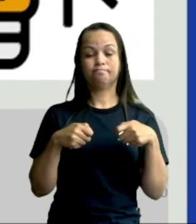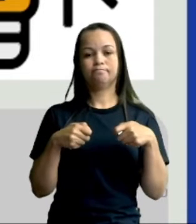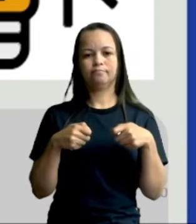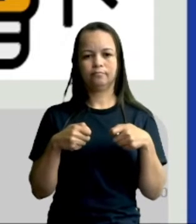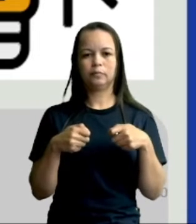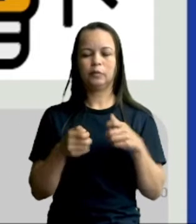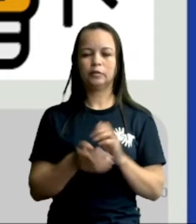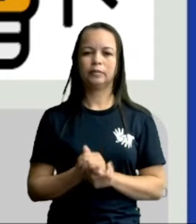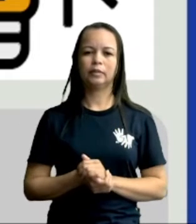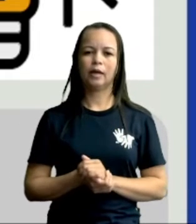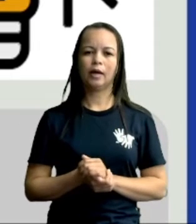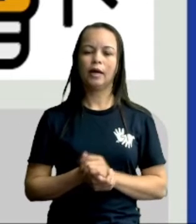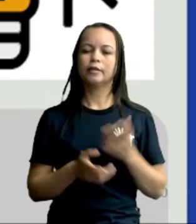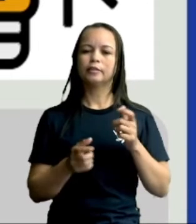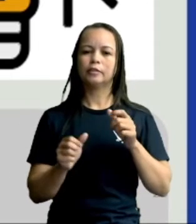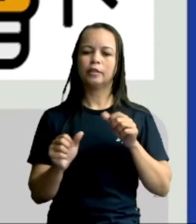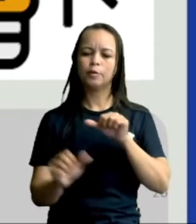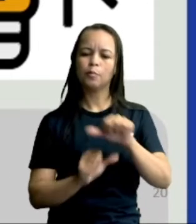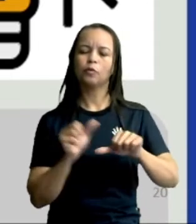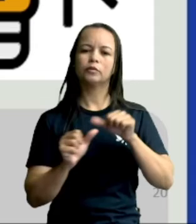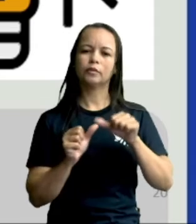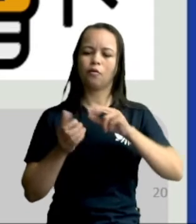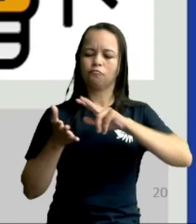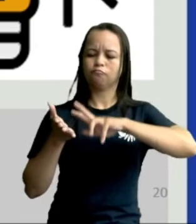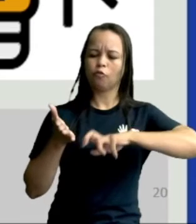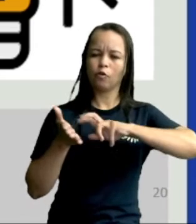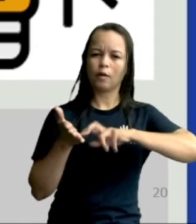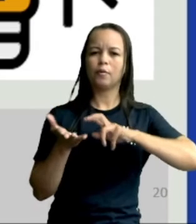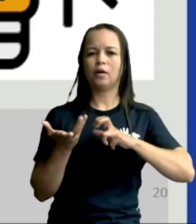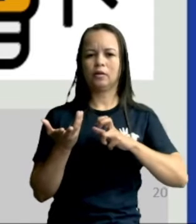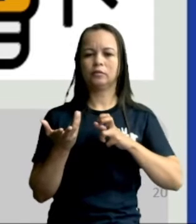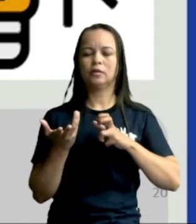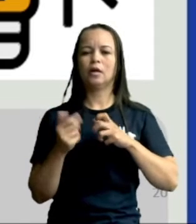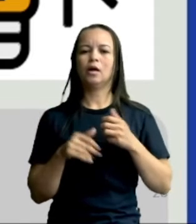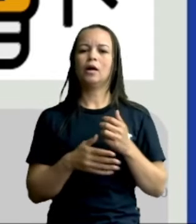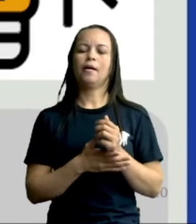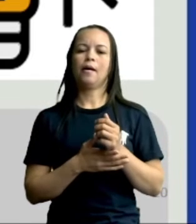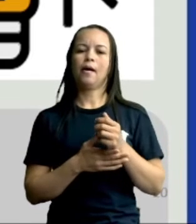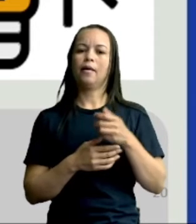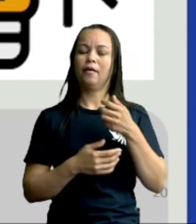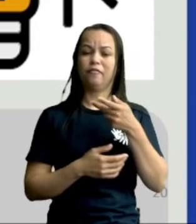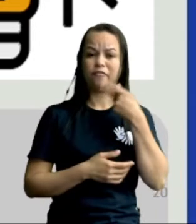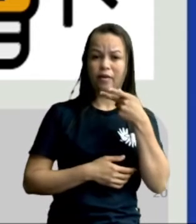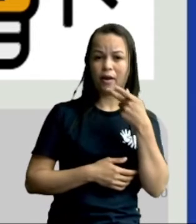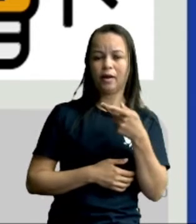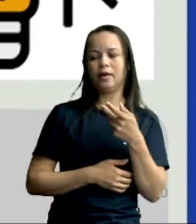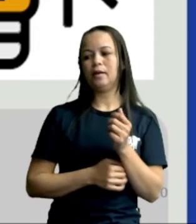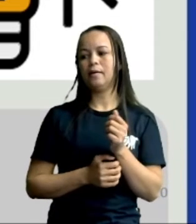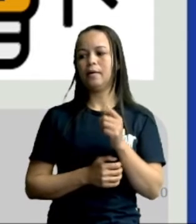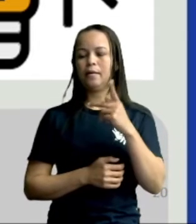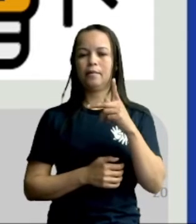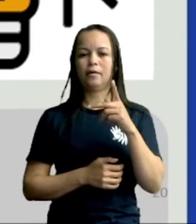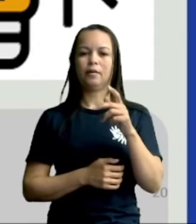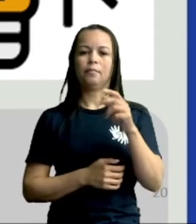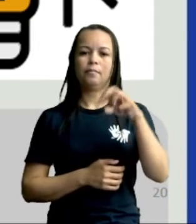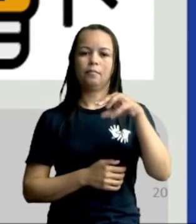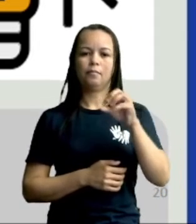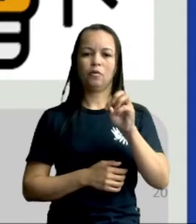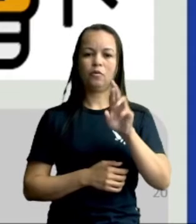possibilidades de alteração do vocabulário, pronúncia, morfologia e sintaxe.